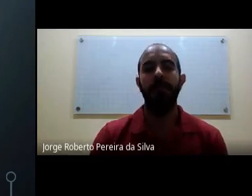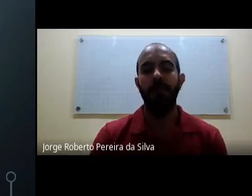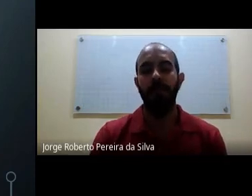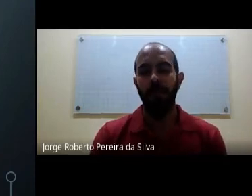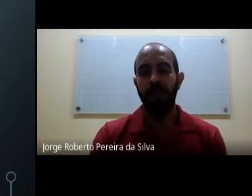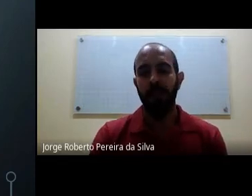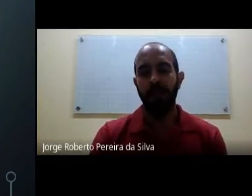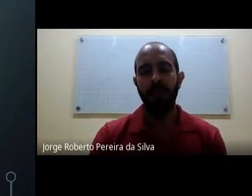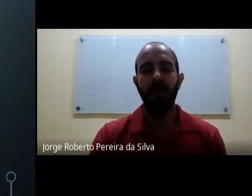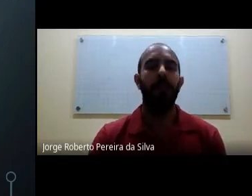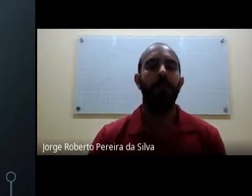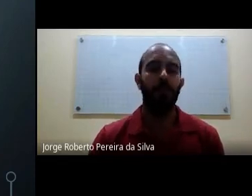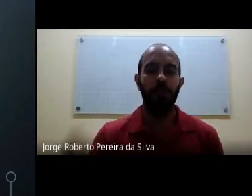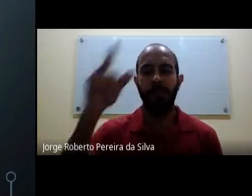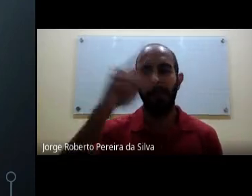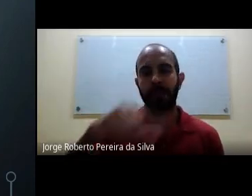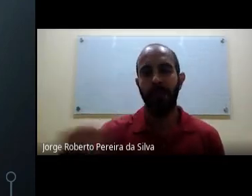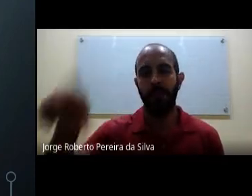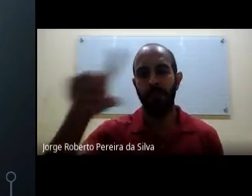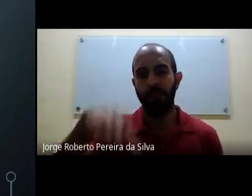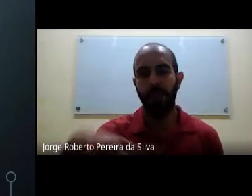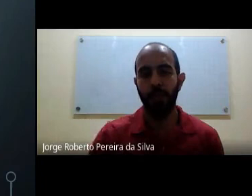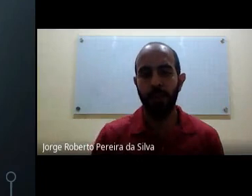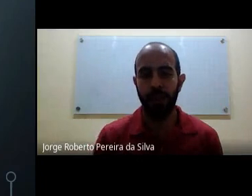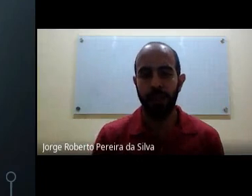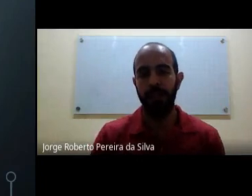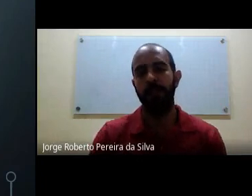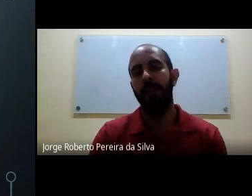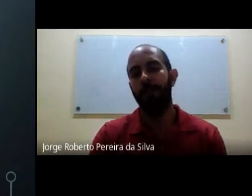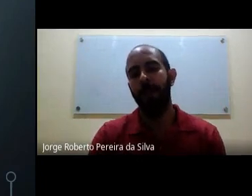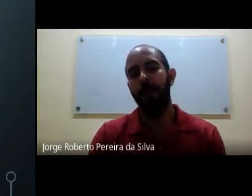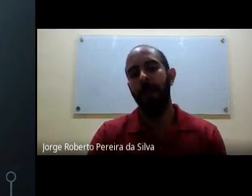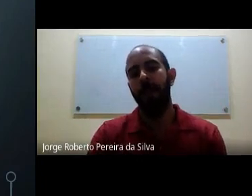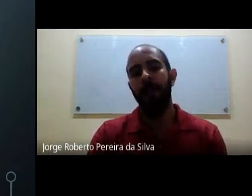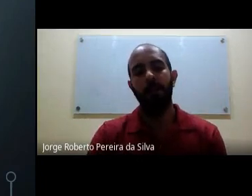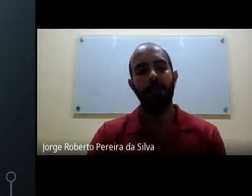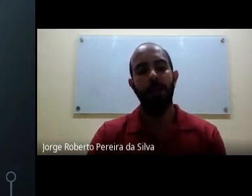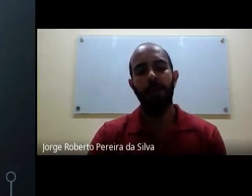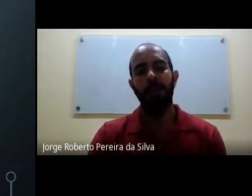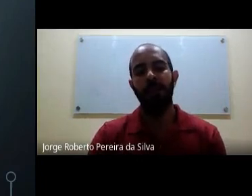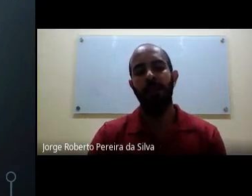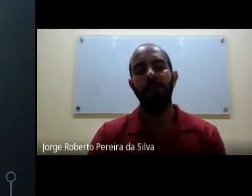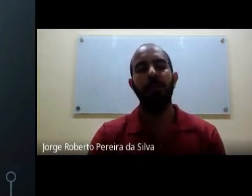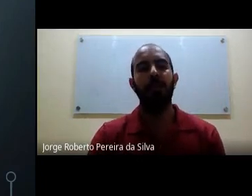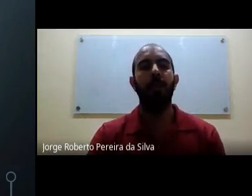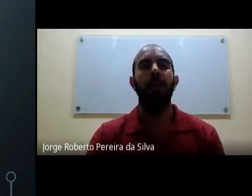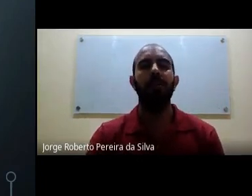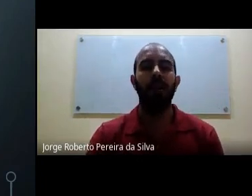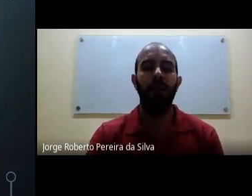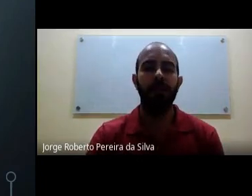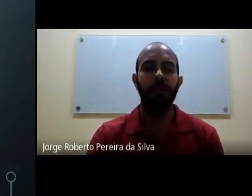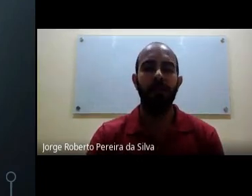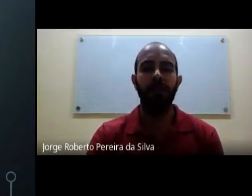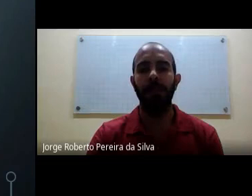nossa espira, se ela fizer um circuito fechado, o torque ele vai ser dado como sendo a